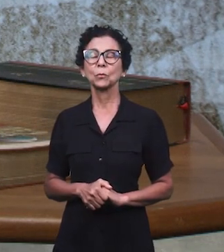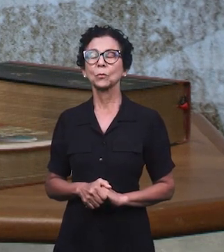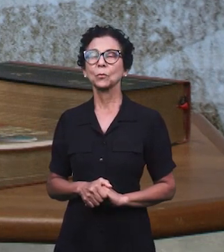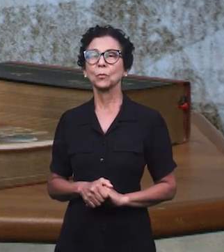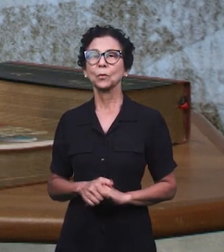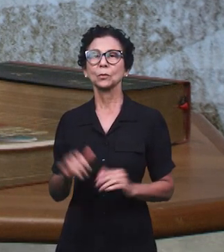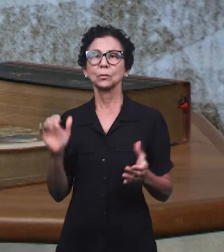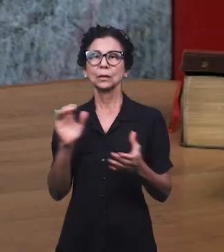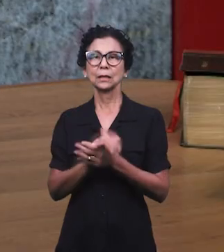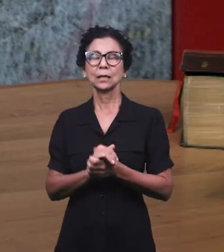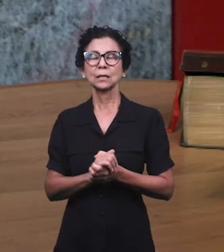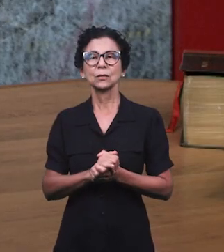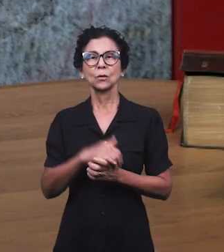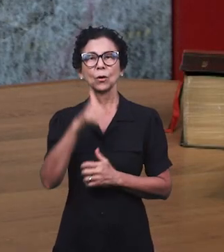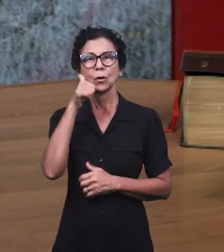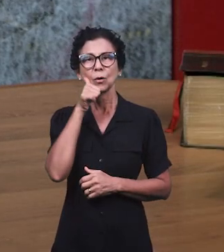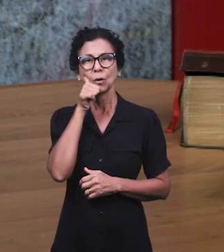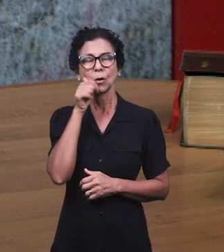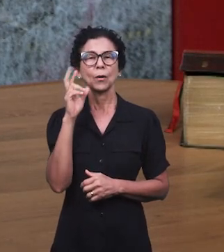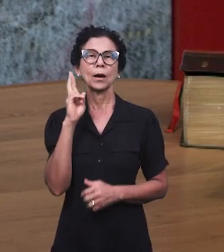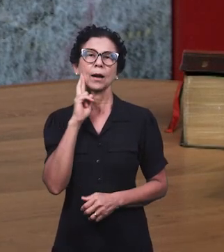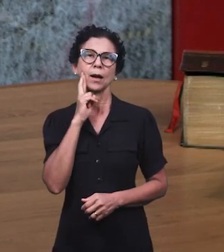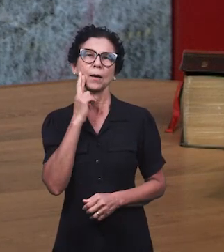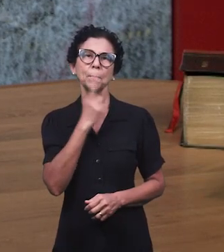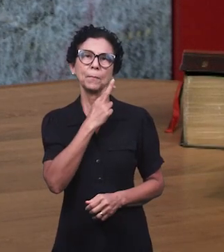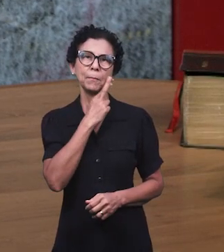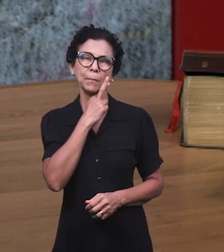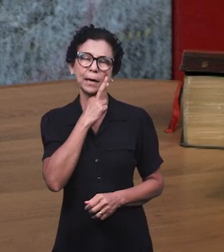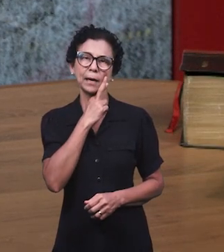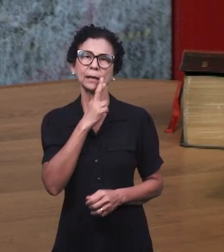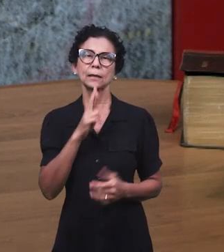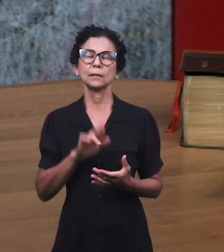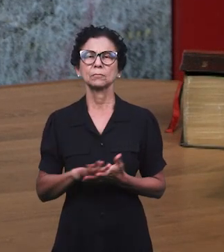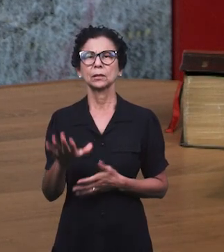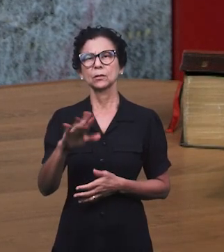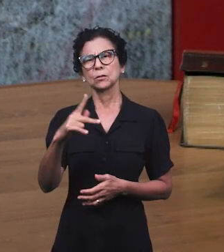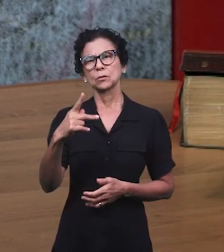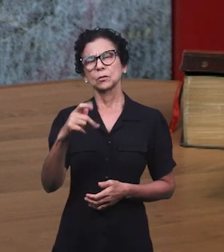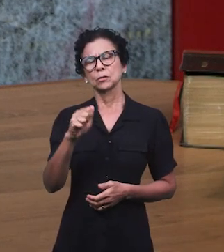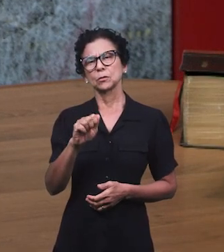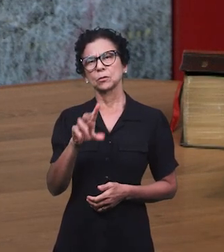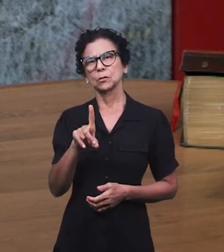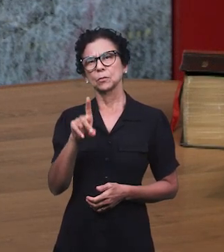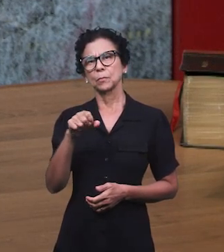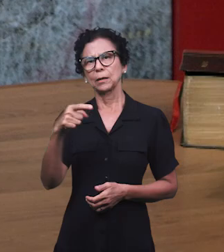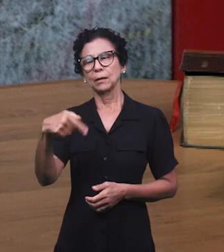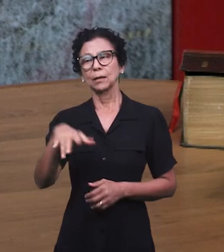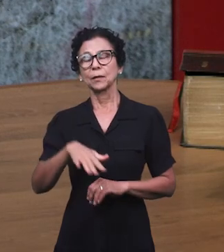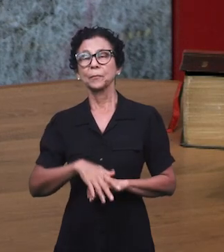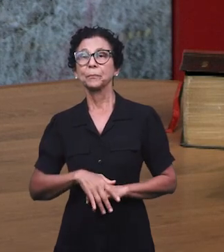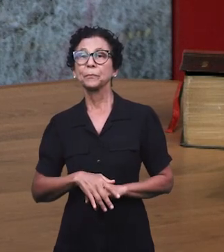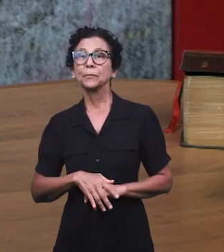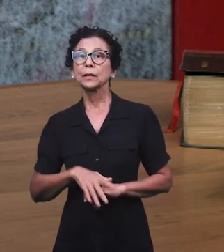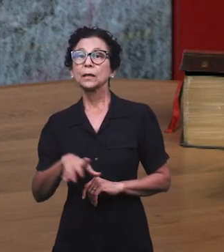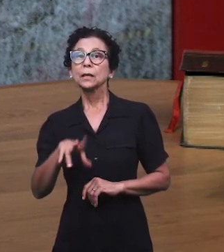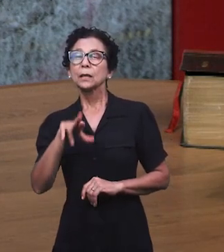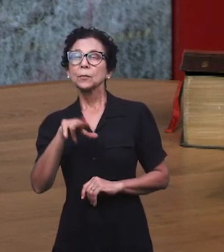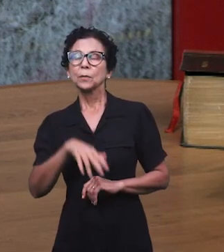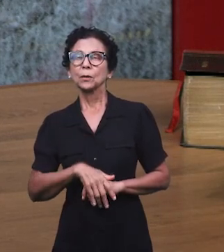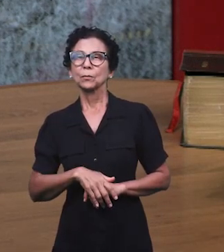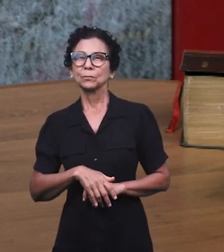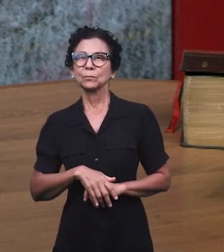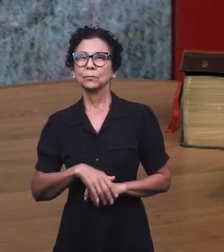filha de Betuel, arameu de Padã Arã, irmã de Labão, arameu, por sua